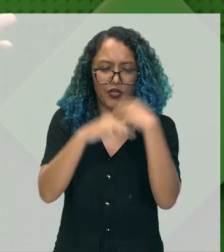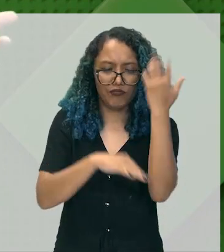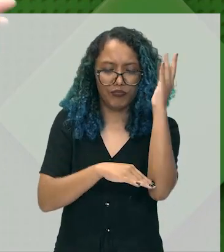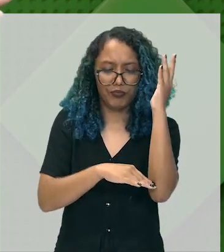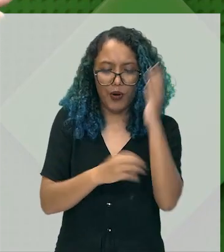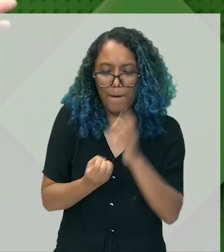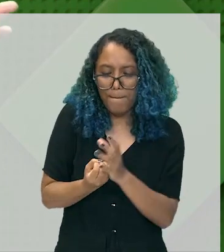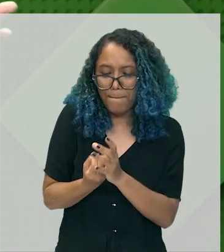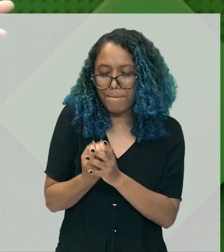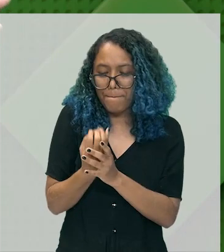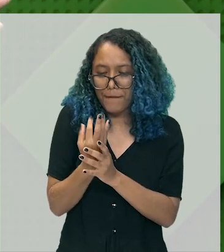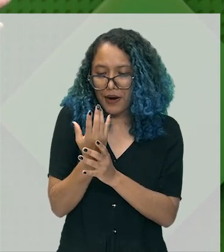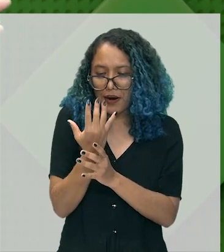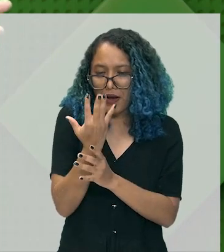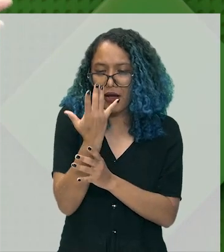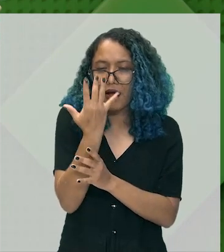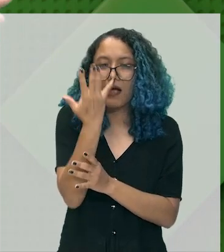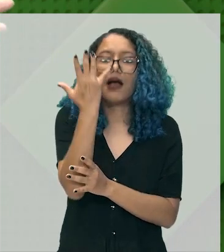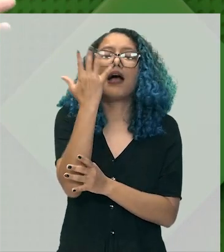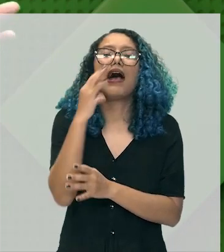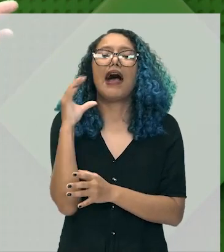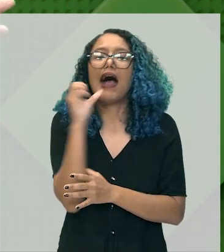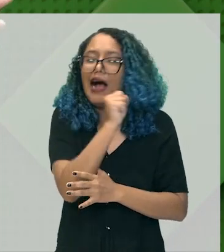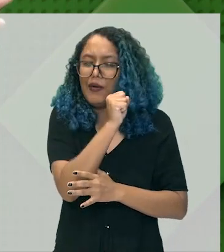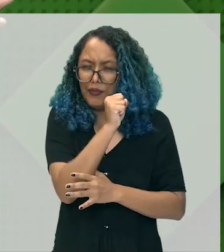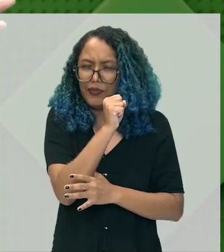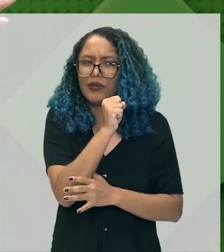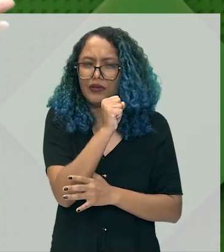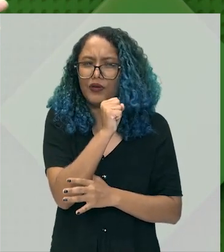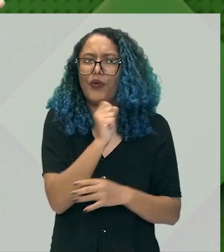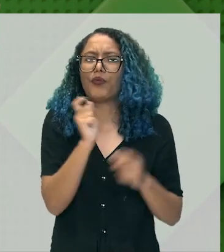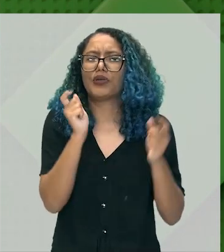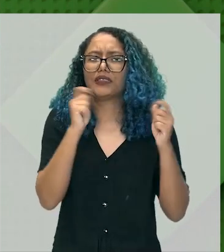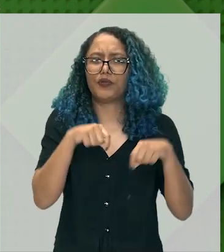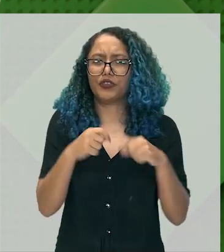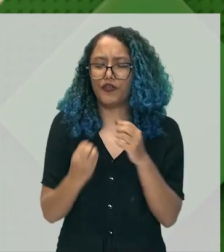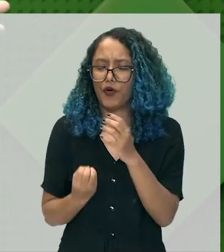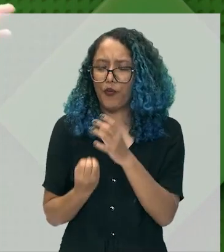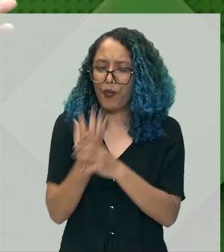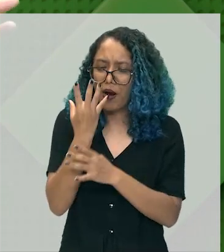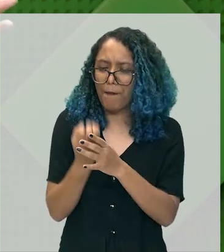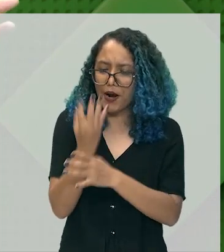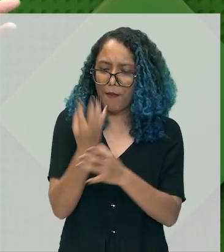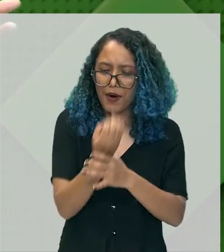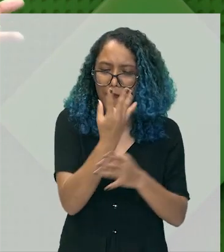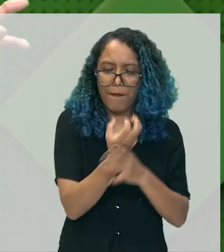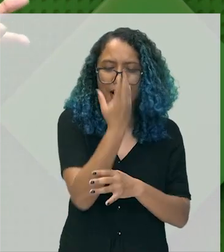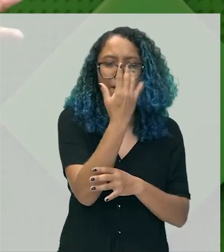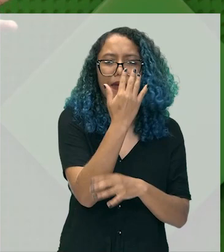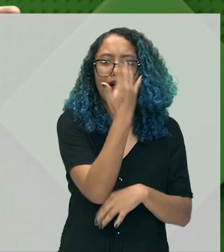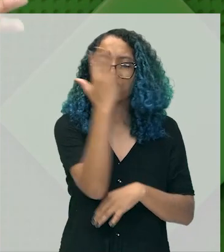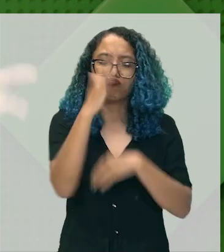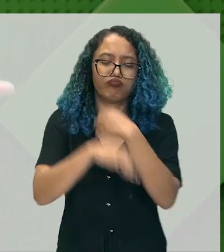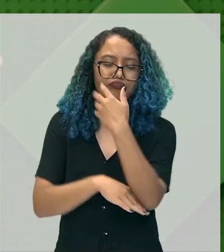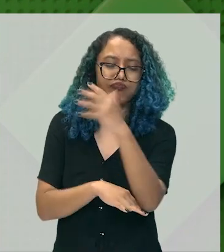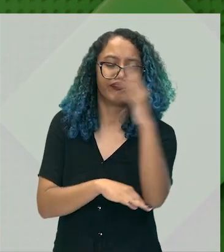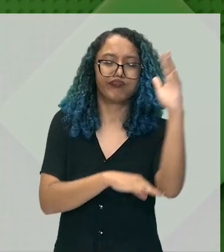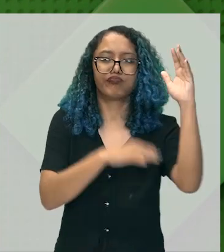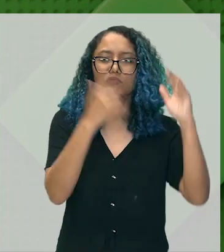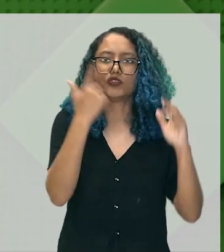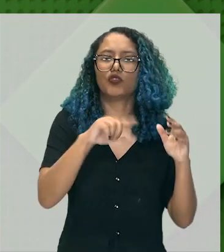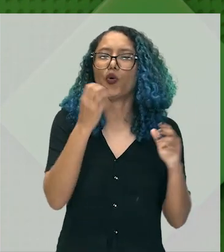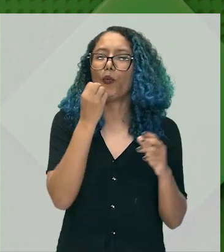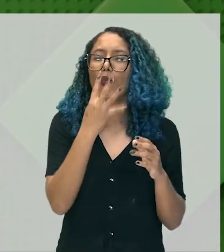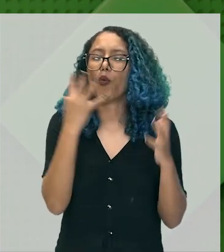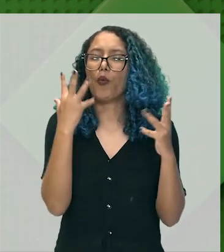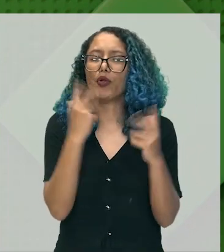aquela floresta cubra novamente, né? Seja reflorestada aquela região. As árvores não crescem